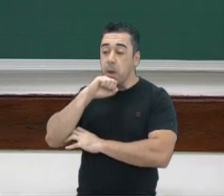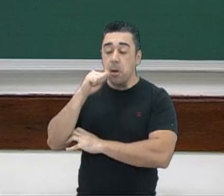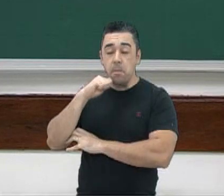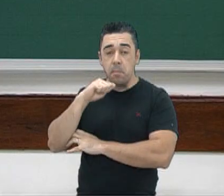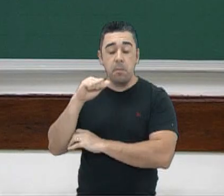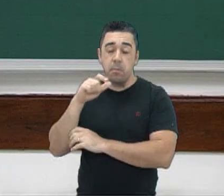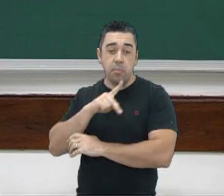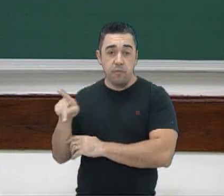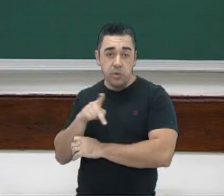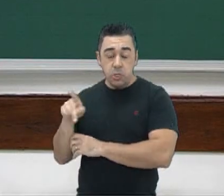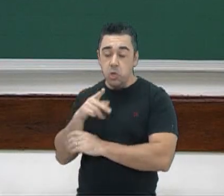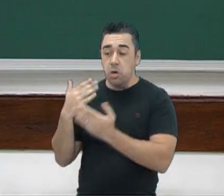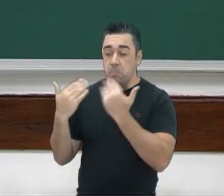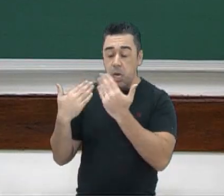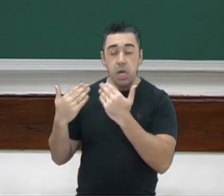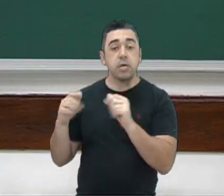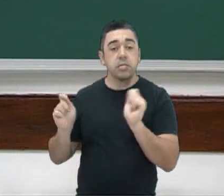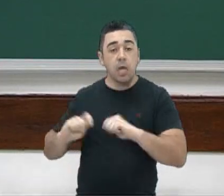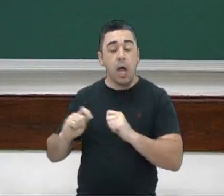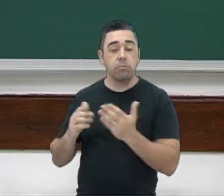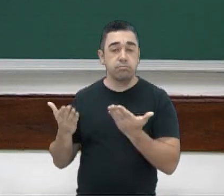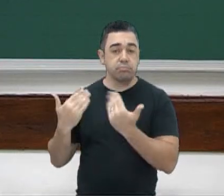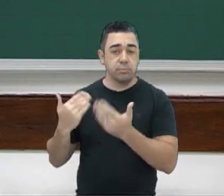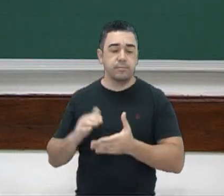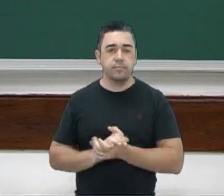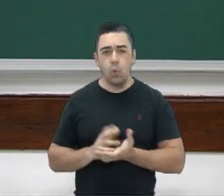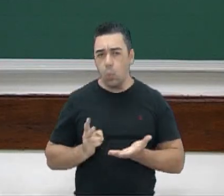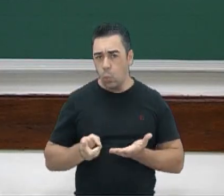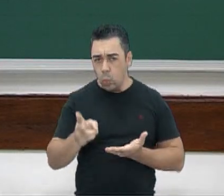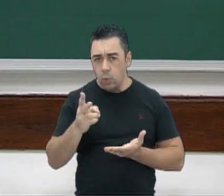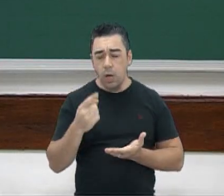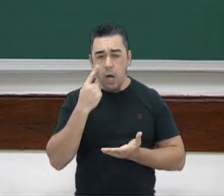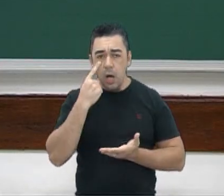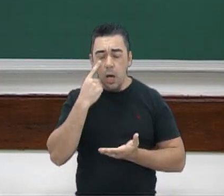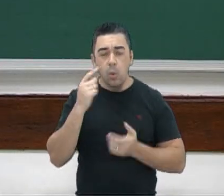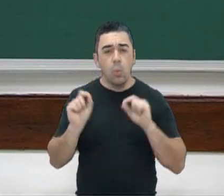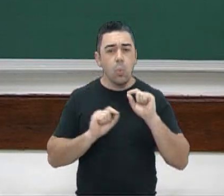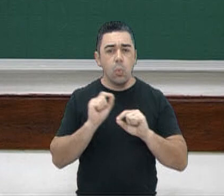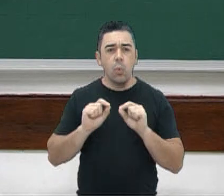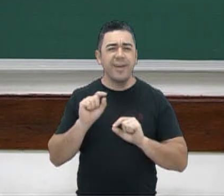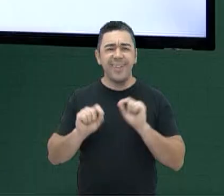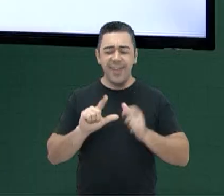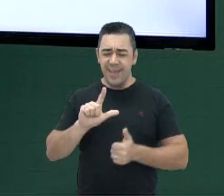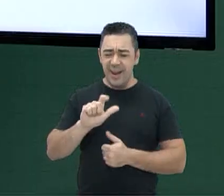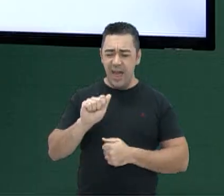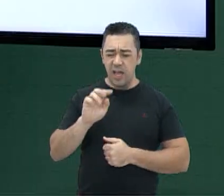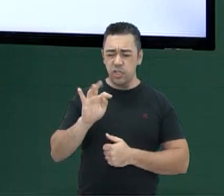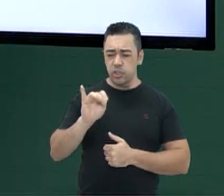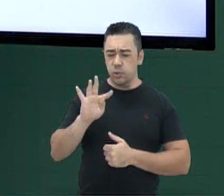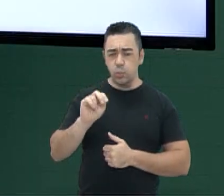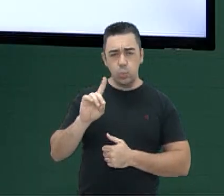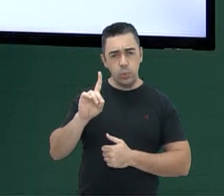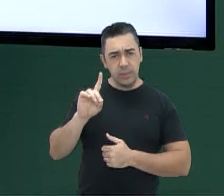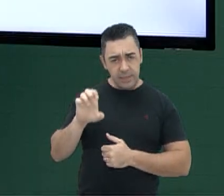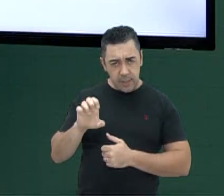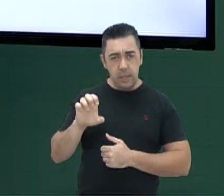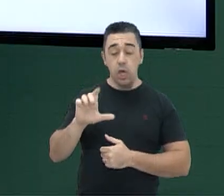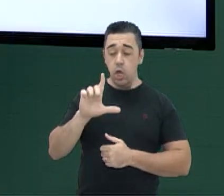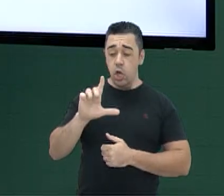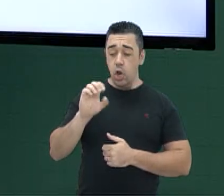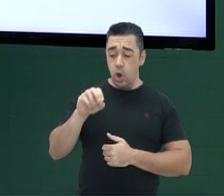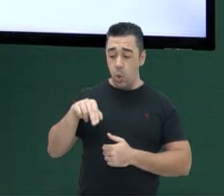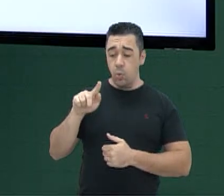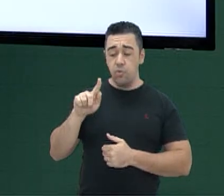interagindo diretamente com o seu professor ou professora. Dando continuidade, nós vamos falar agora de latitude e longitude, que são dois conceitos que